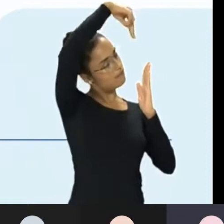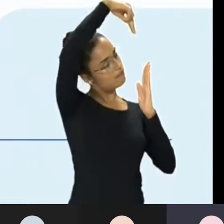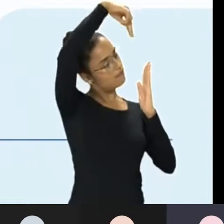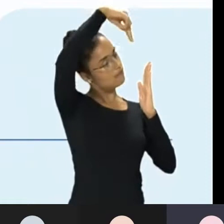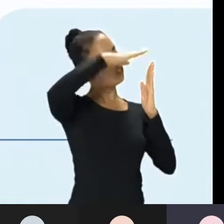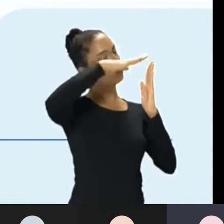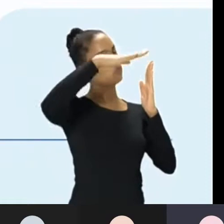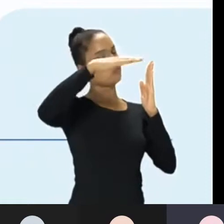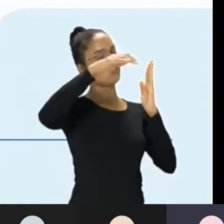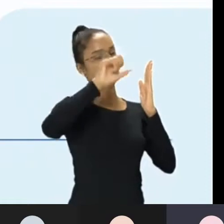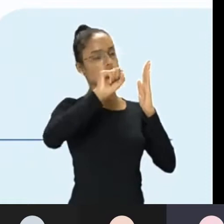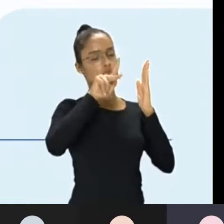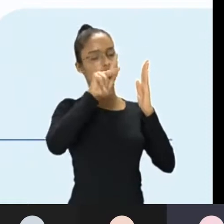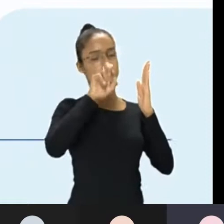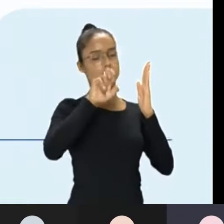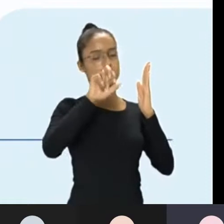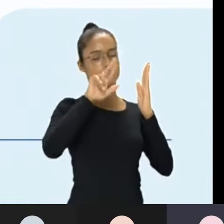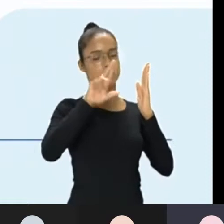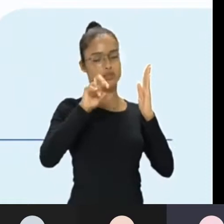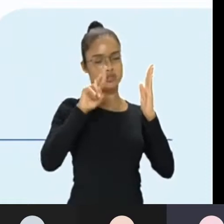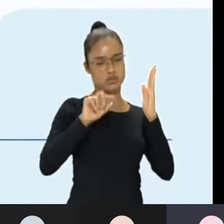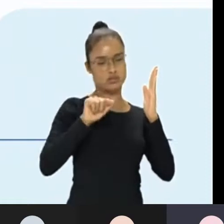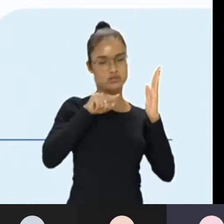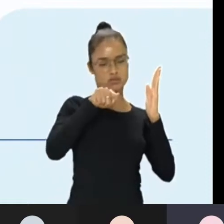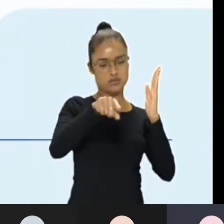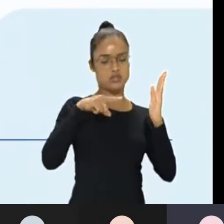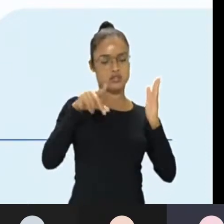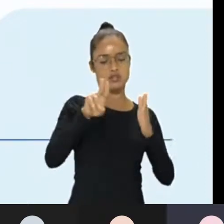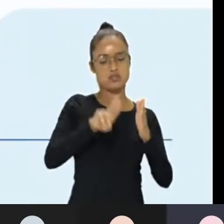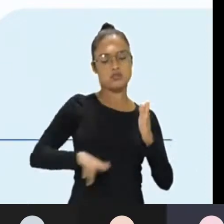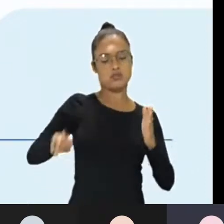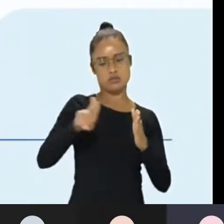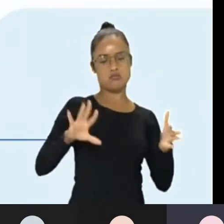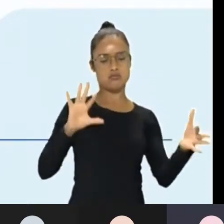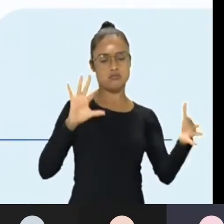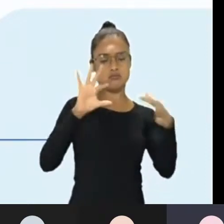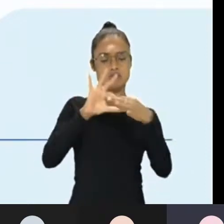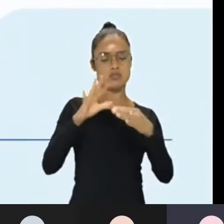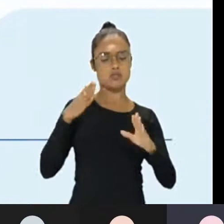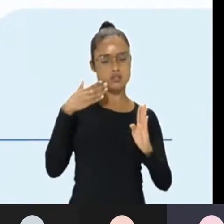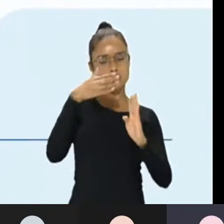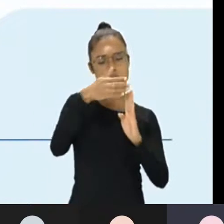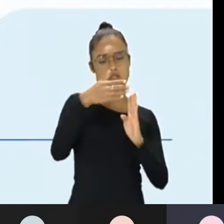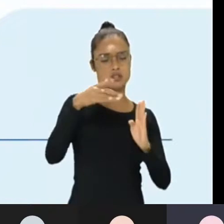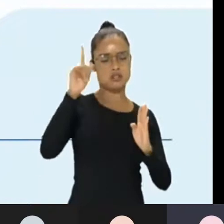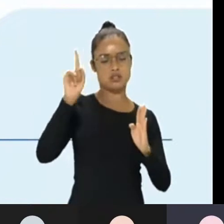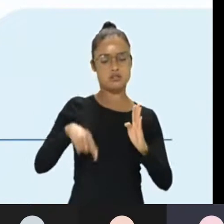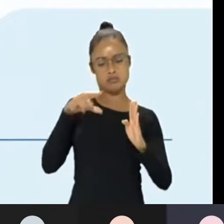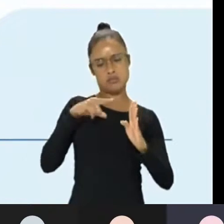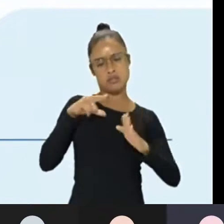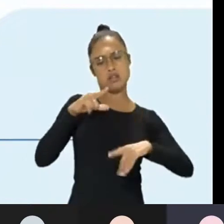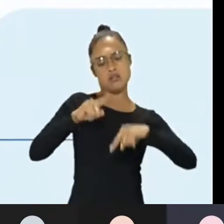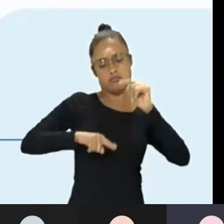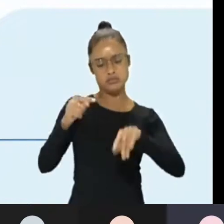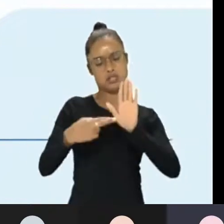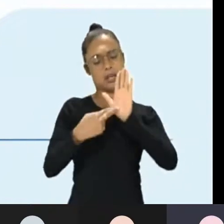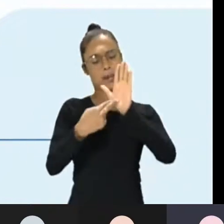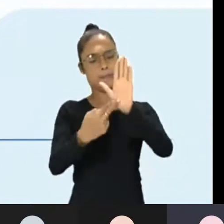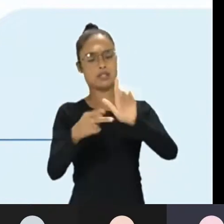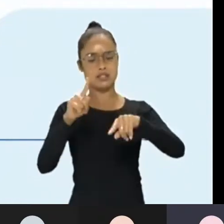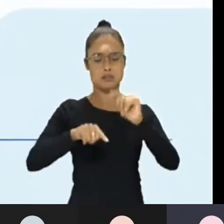você vai utilizar essas medidas como referência e representar o objeto tridimensionalmente na